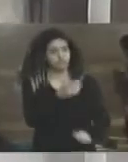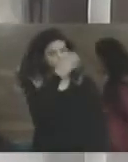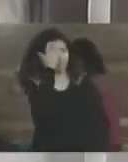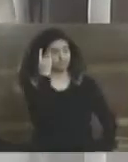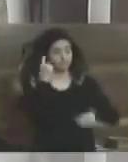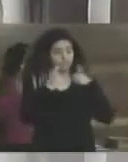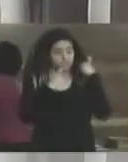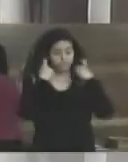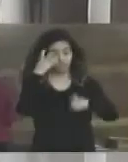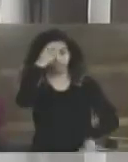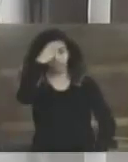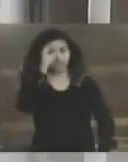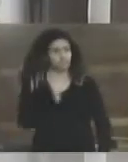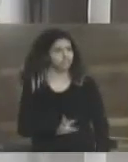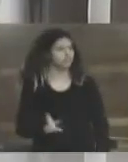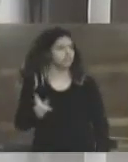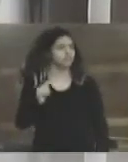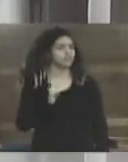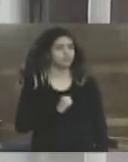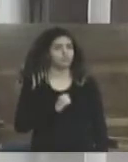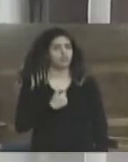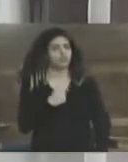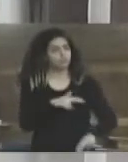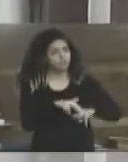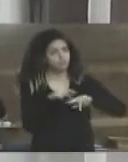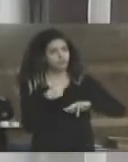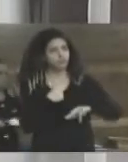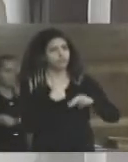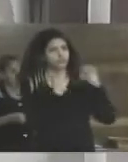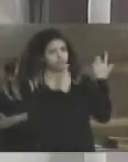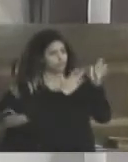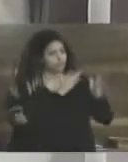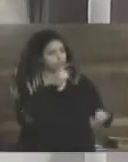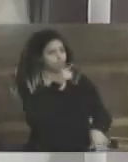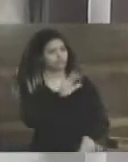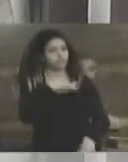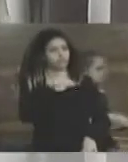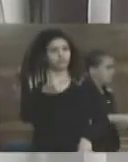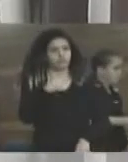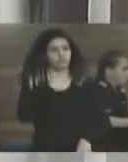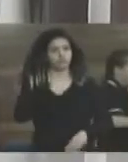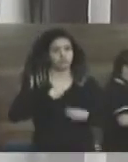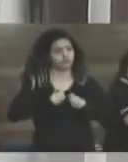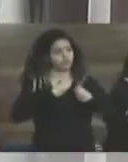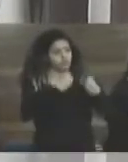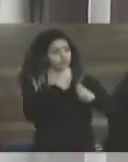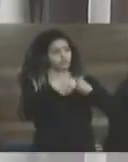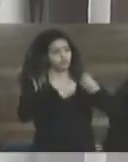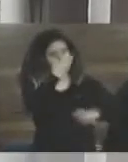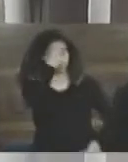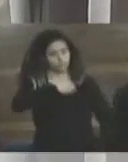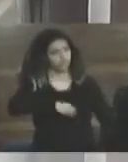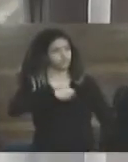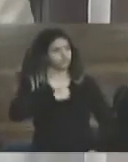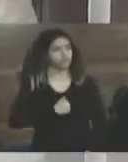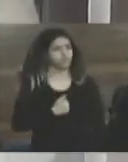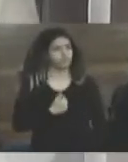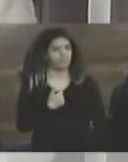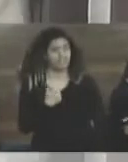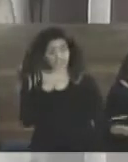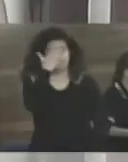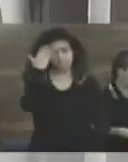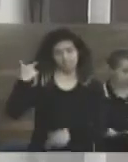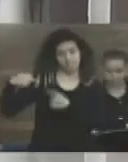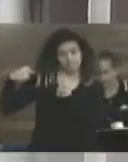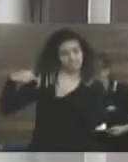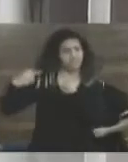preocupada com o Angra dos Reis, que sempre foi, e é por isso que eu homenageei Vossa Excelência, quando eu dei o cidadão angrense para Vossa Excelência, ainda fui criticado